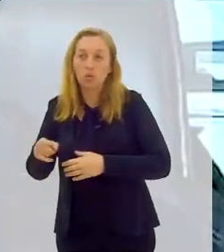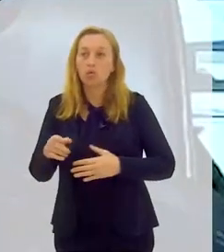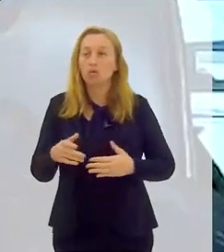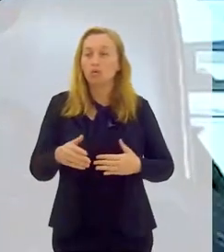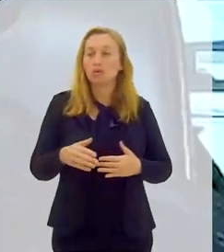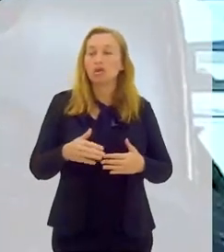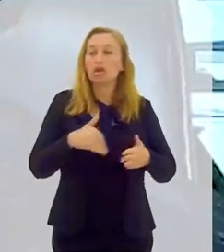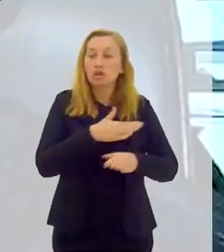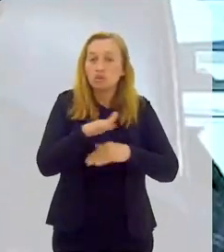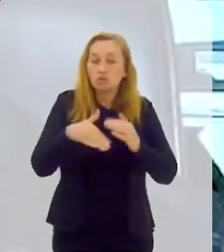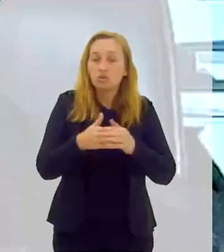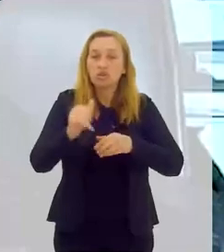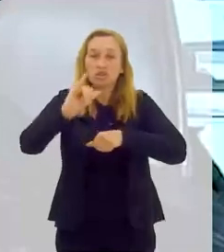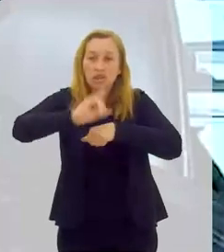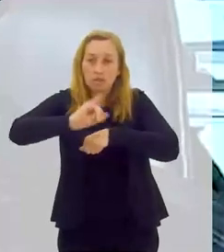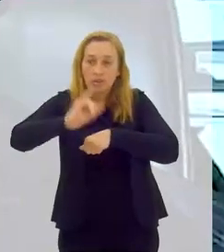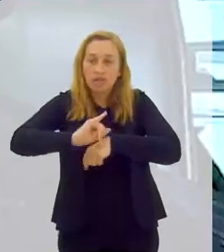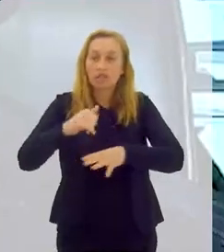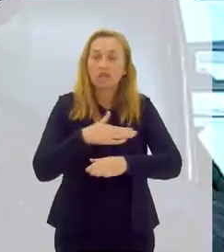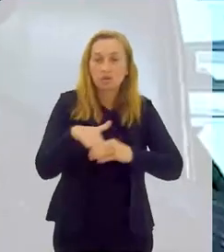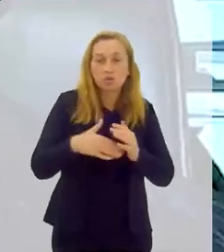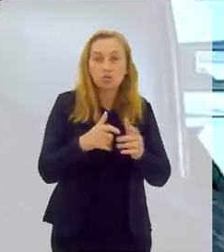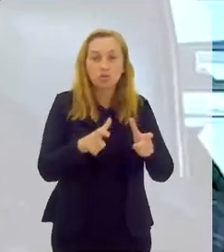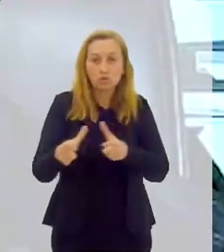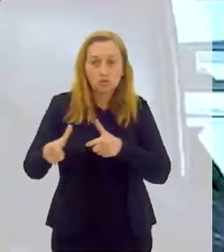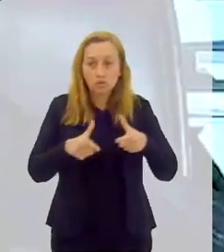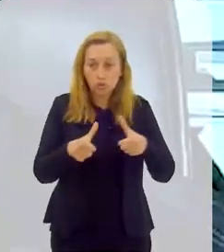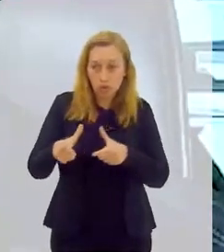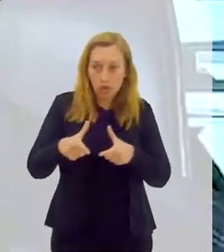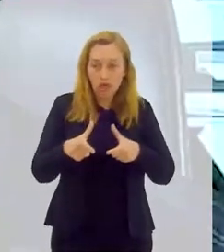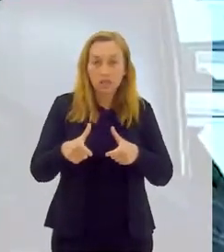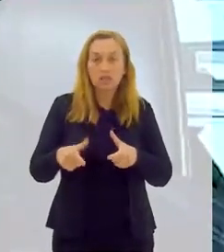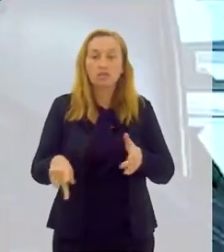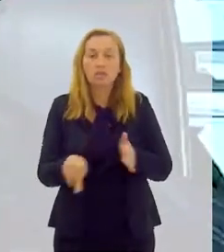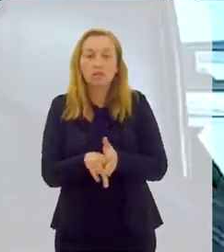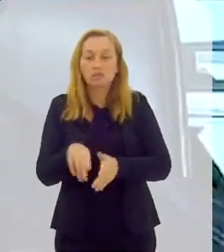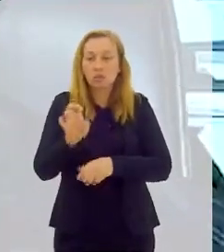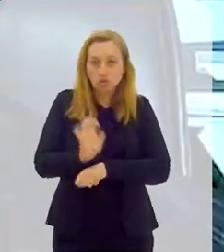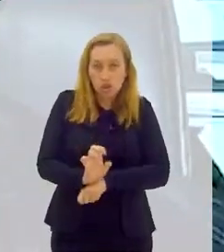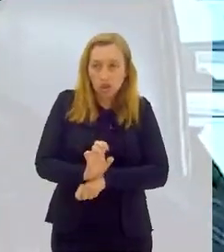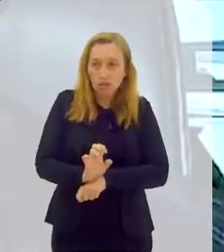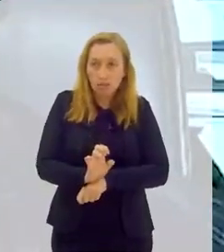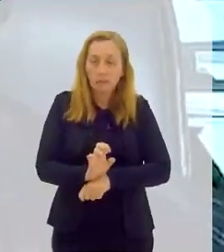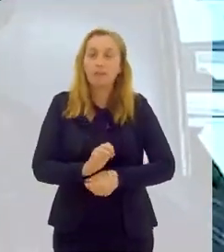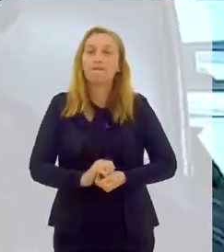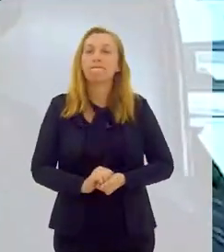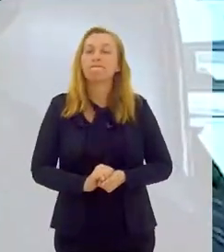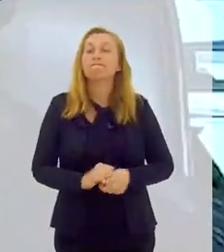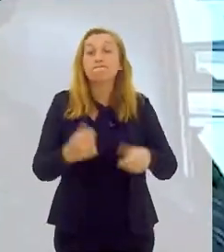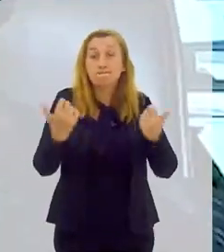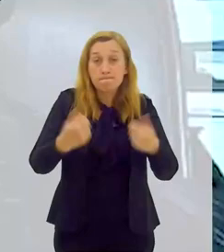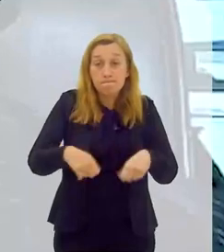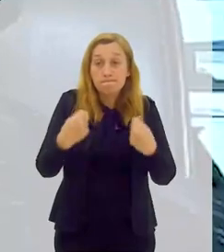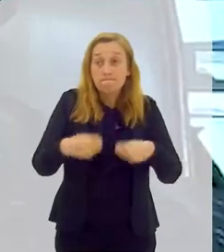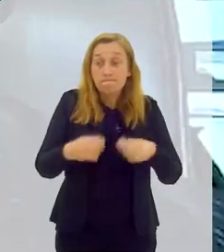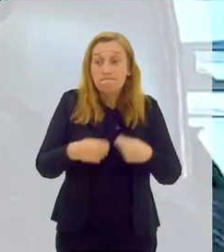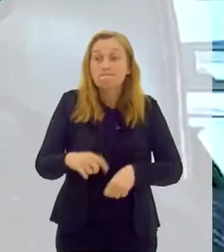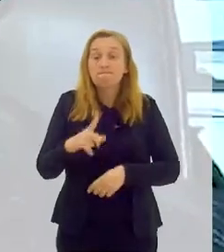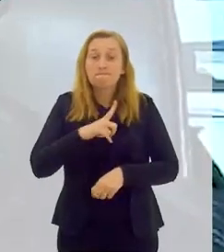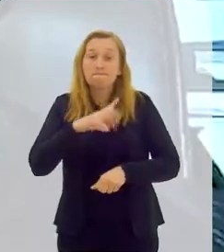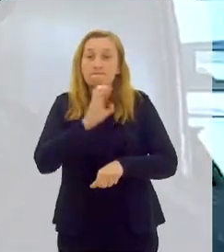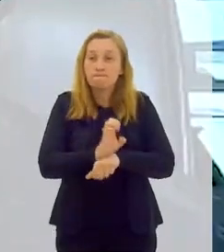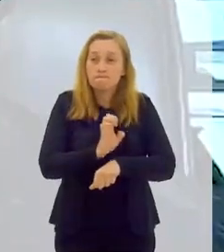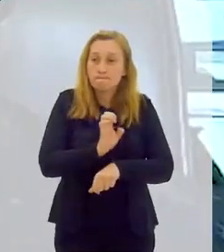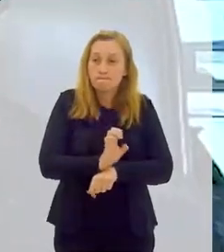interior. É a todas as capitais, a todos os lugares do Estado, e escutando a necessidade que